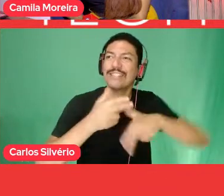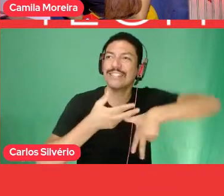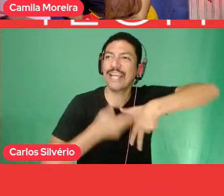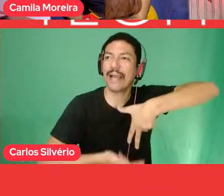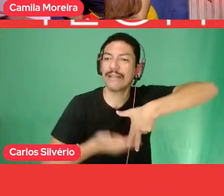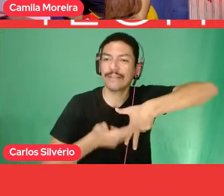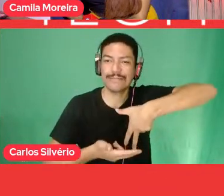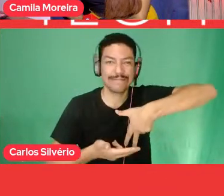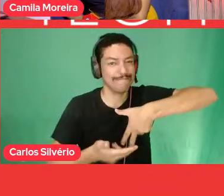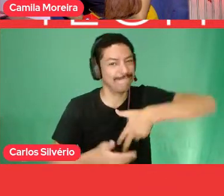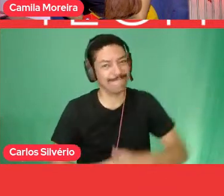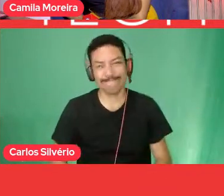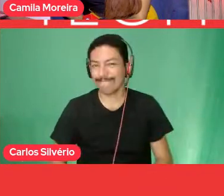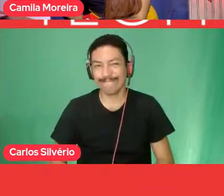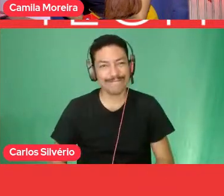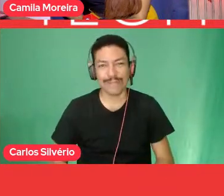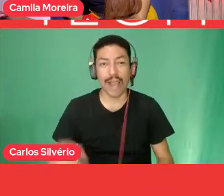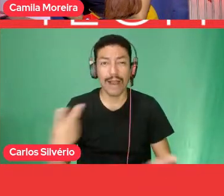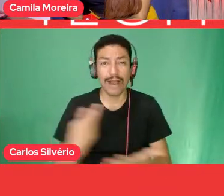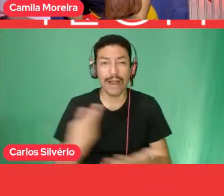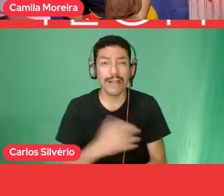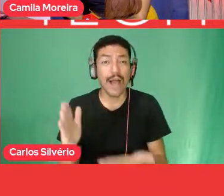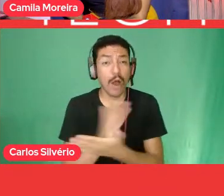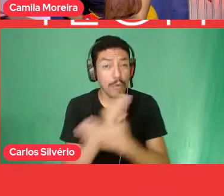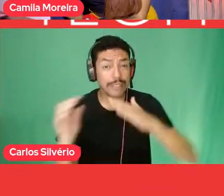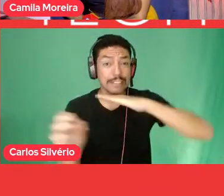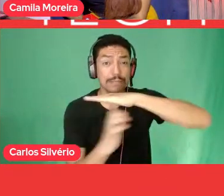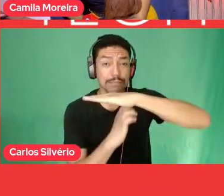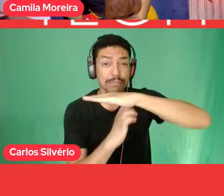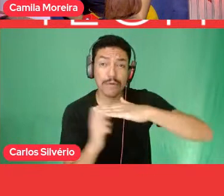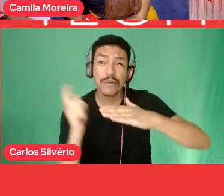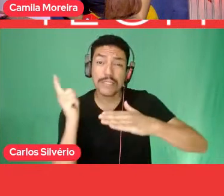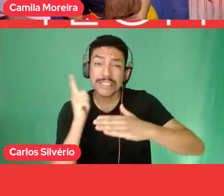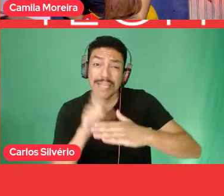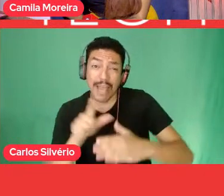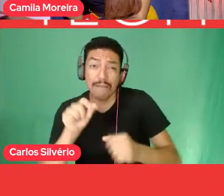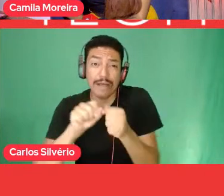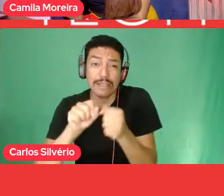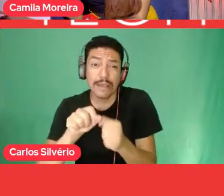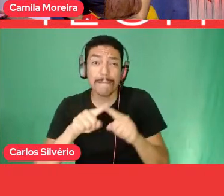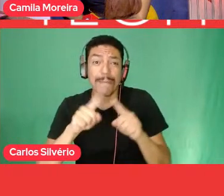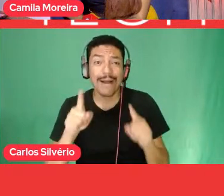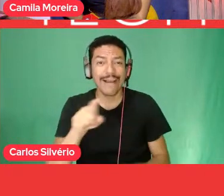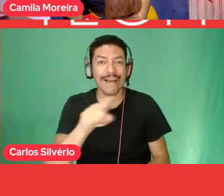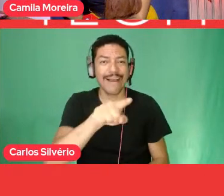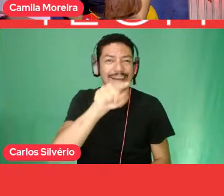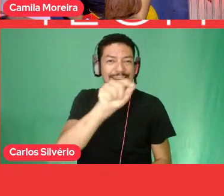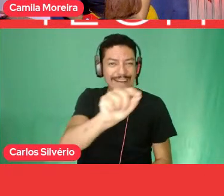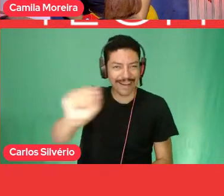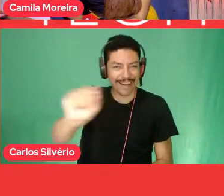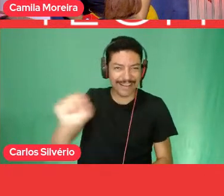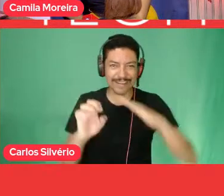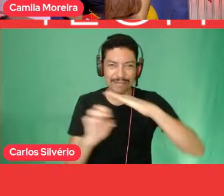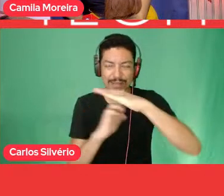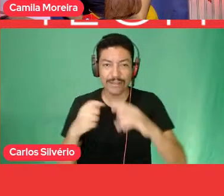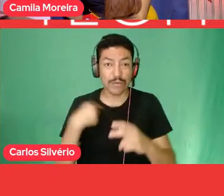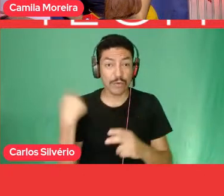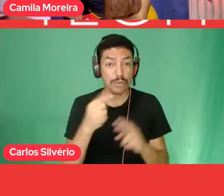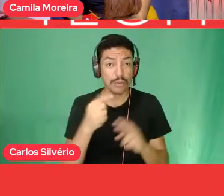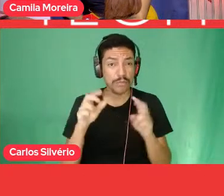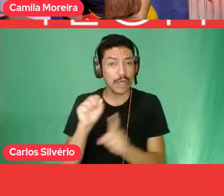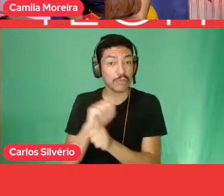algumas empresas possam fazer isso, mas para mim são aquelas que, quando a gente olha, né, a